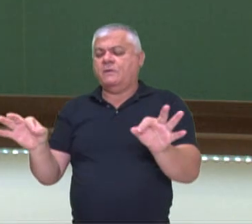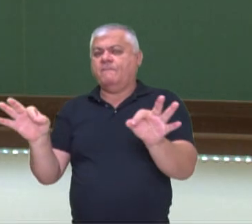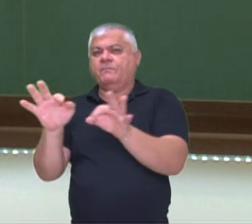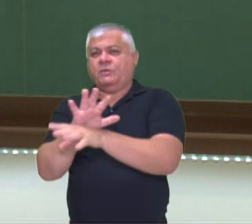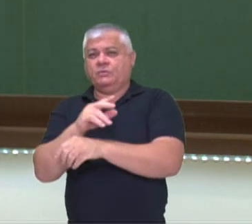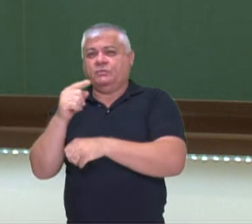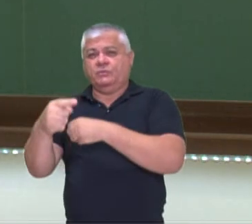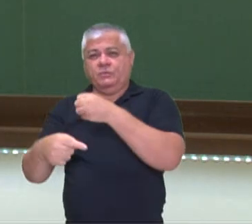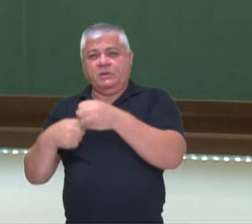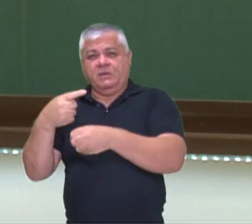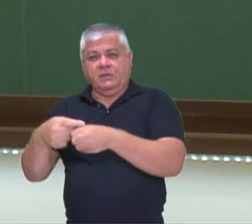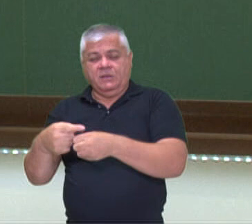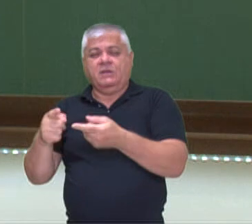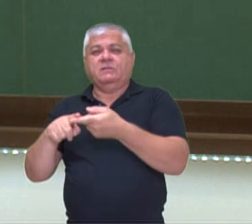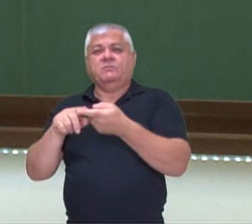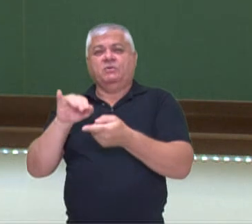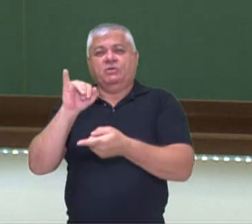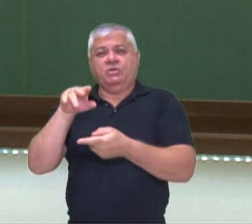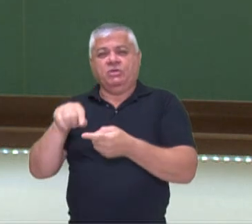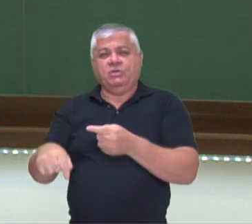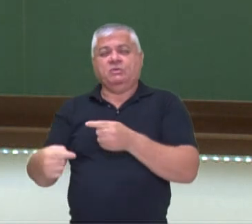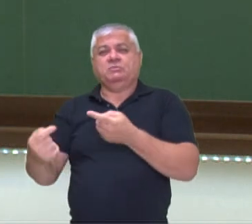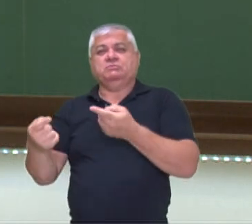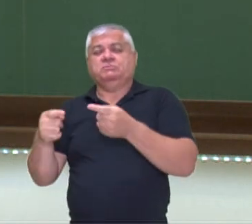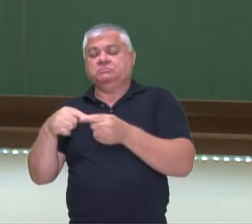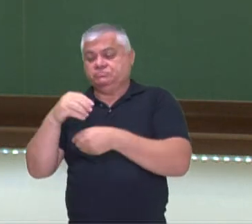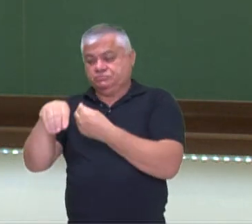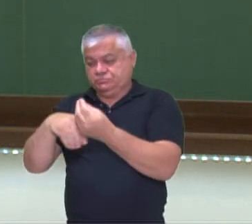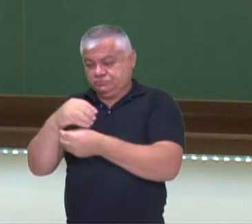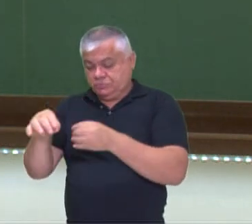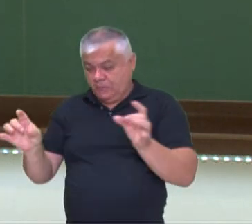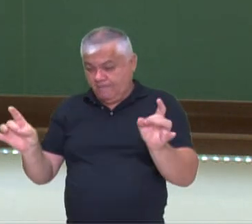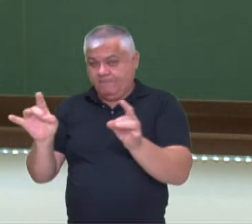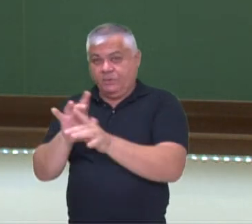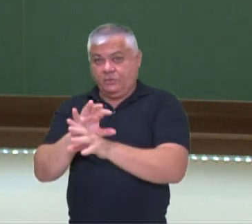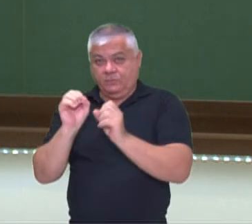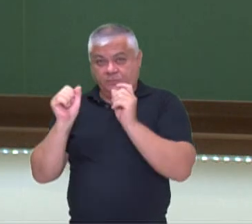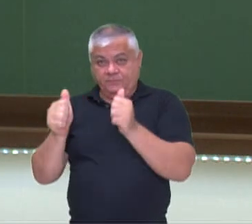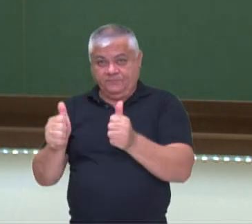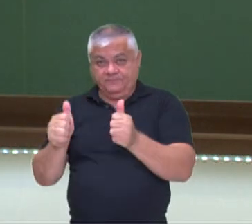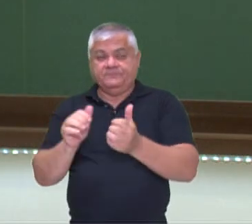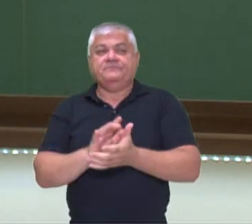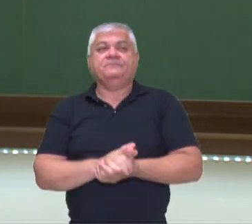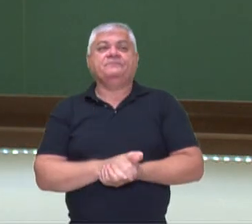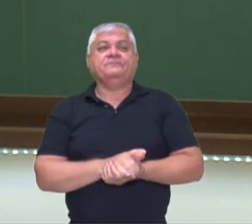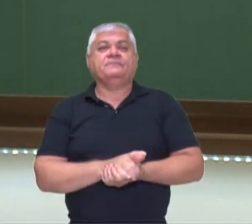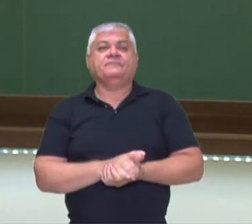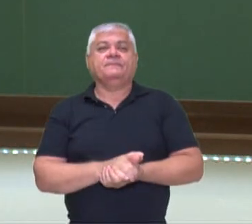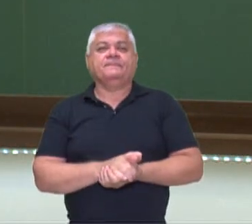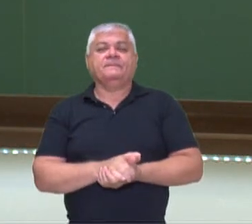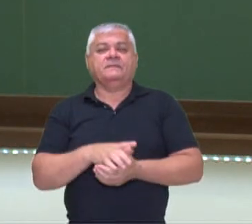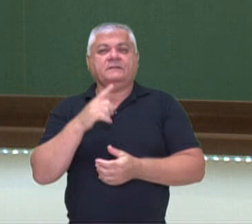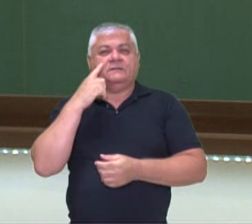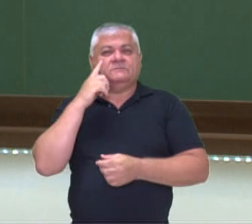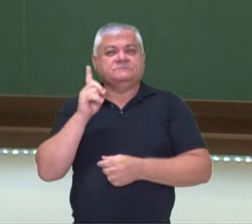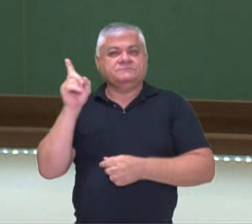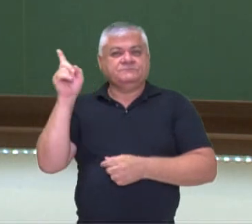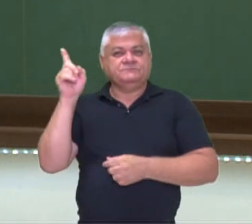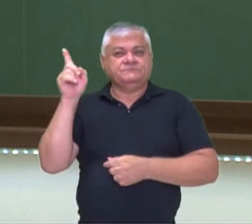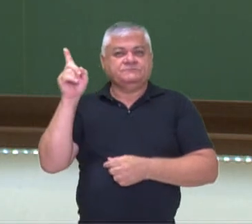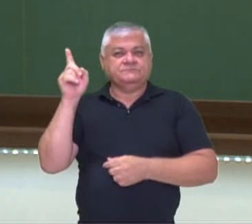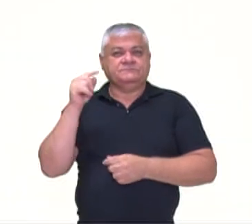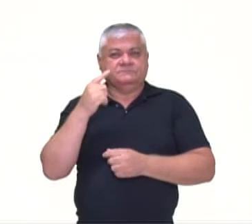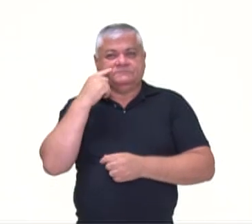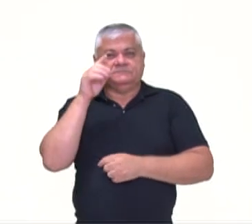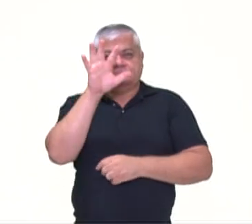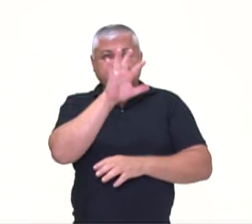e íons, moléculas, ocorridas nos reagentes, tá certo? E aqui nós temos uns exemplos. Vejam,